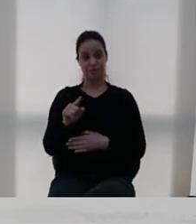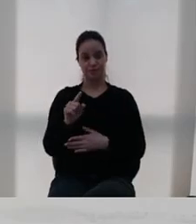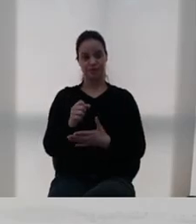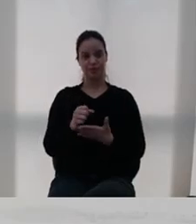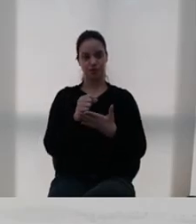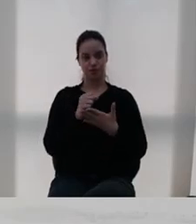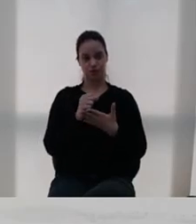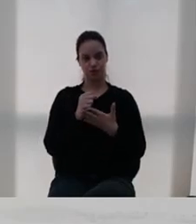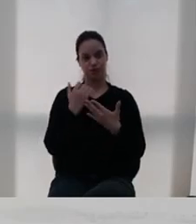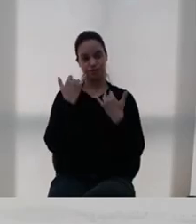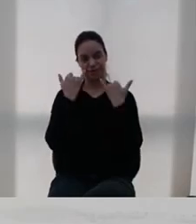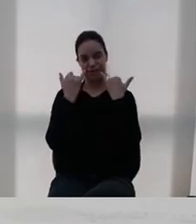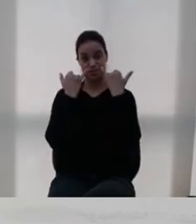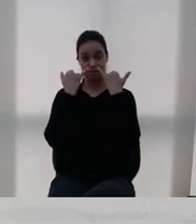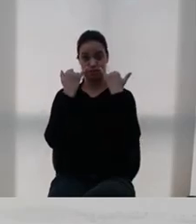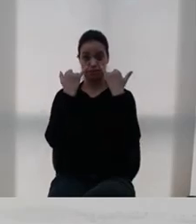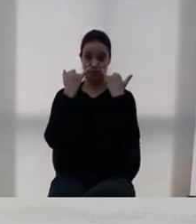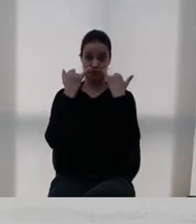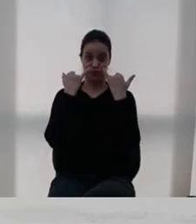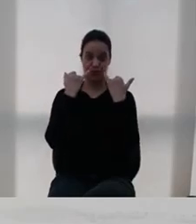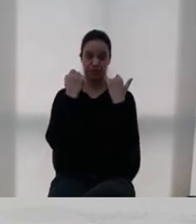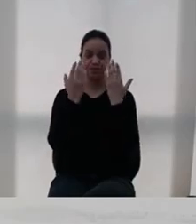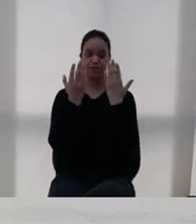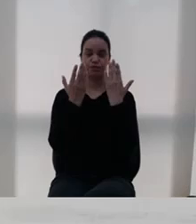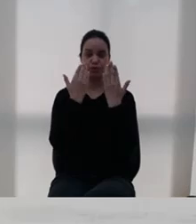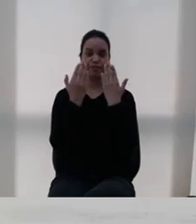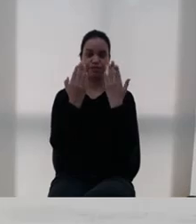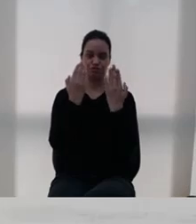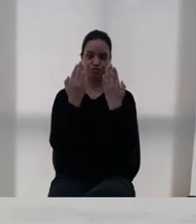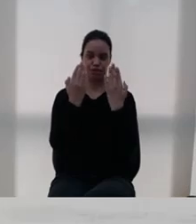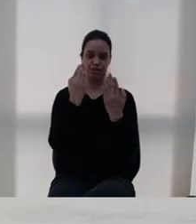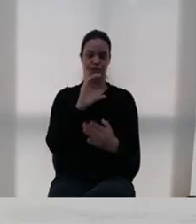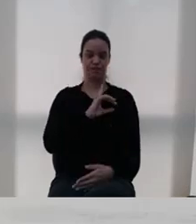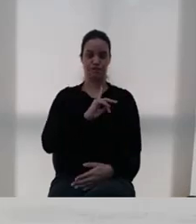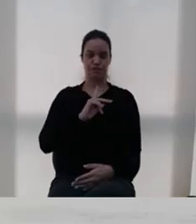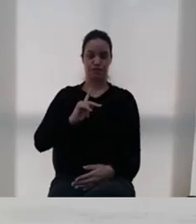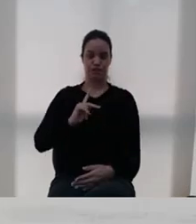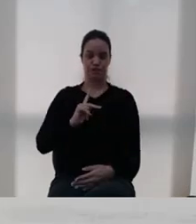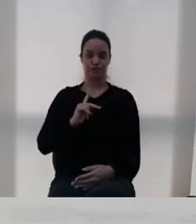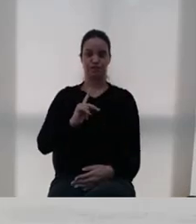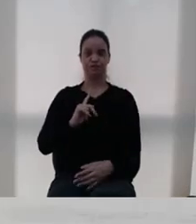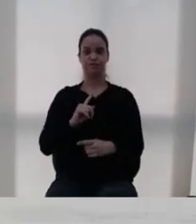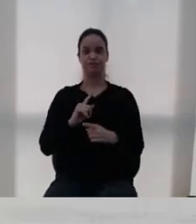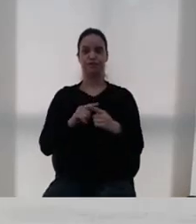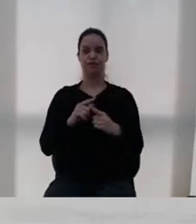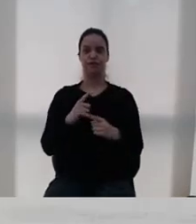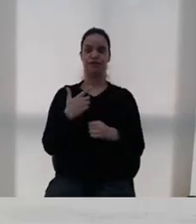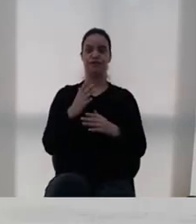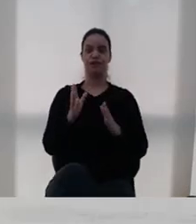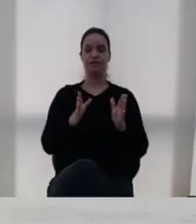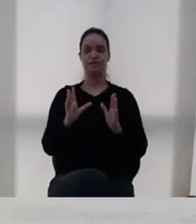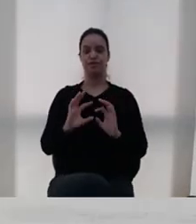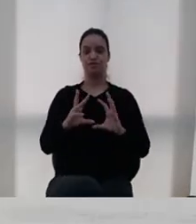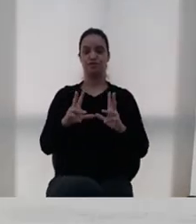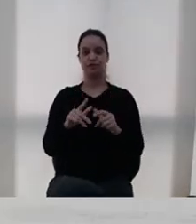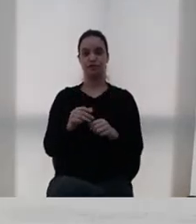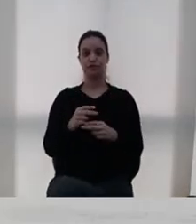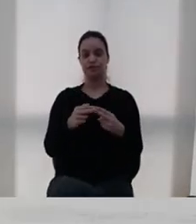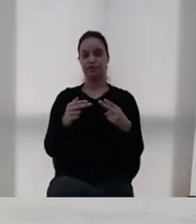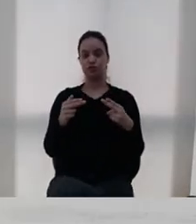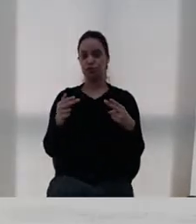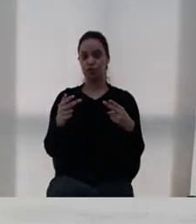trazido esse cenário, o cenário do atendimento de conhecimento da Defensoria Pública Geral, justamente por termos acesso a todas as